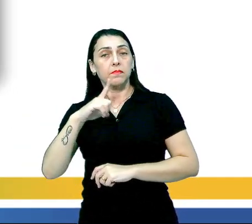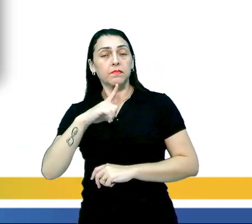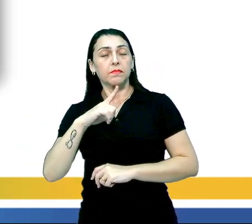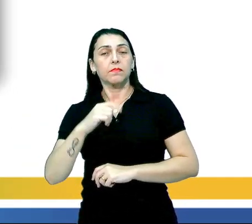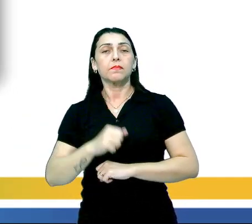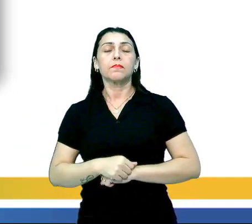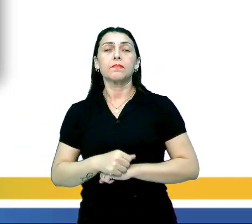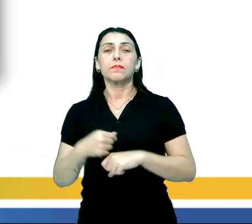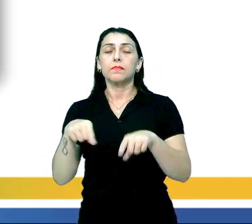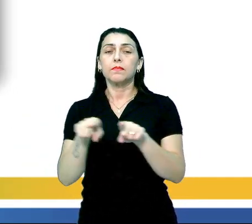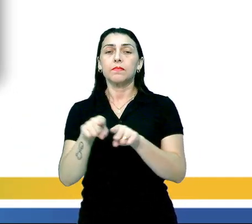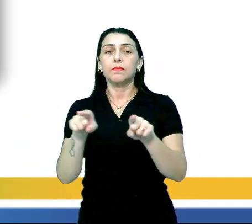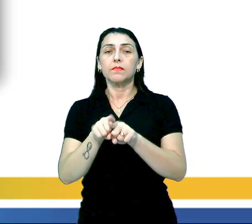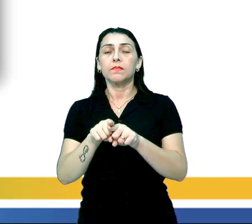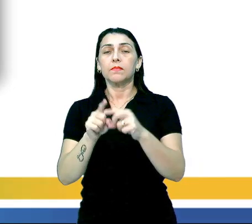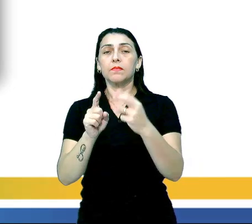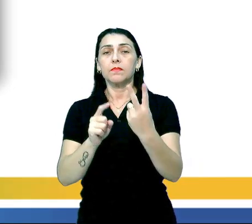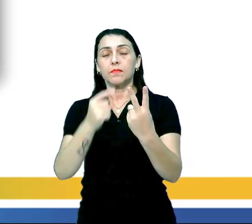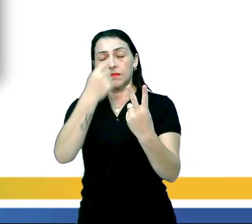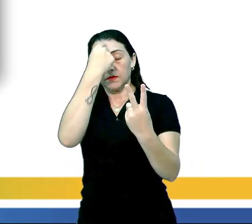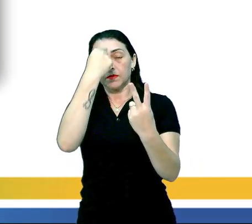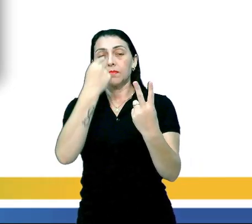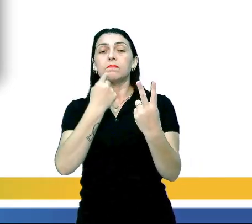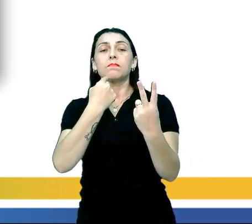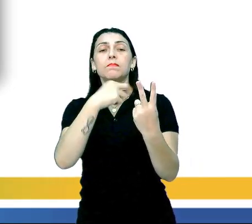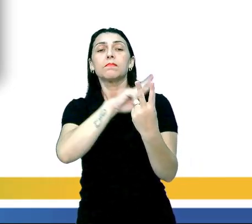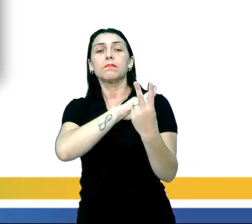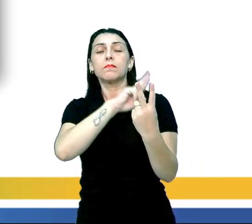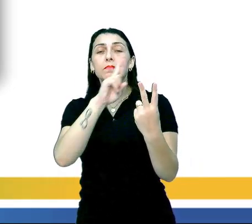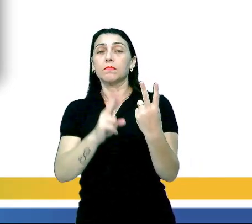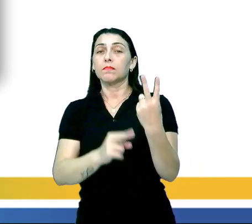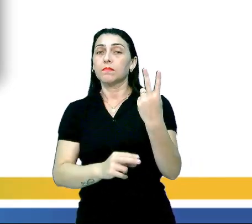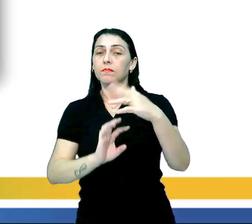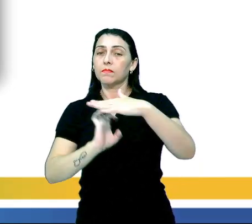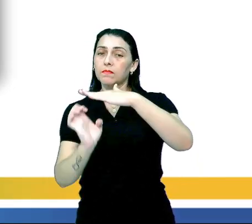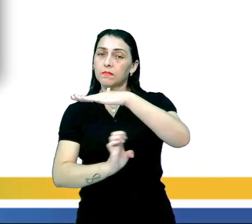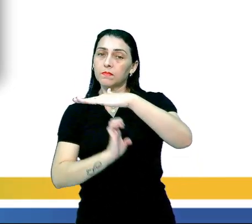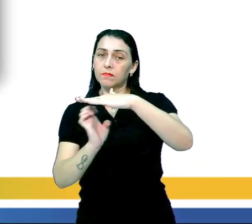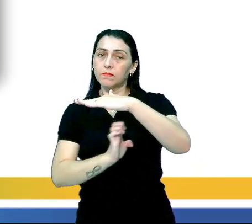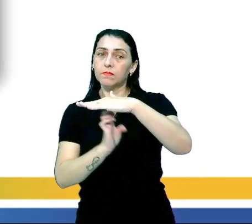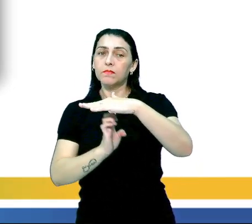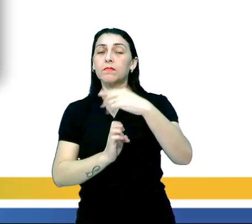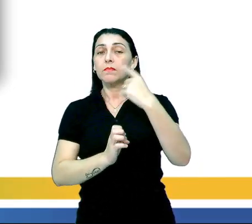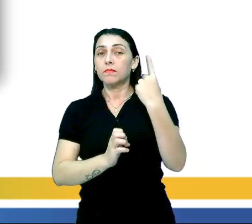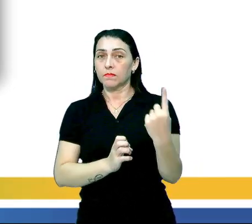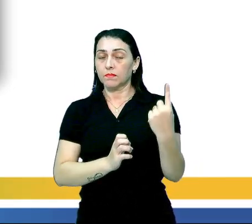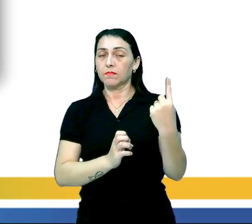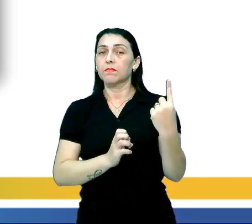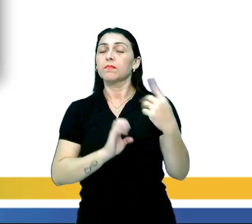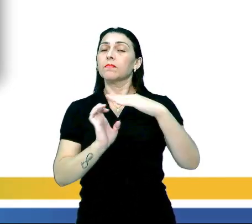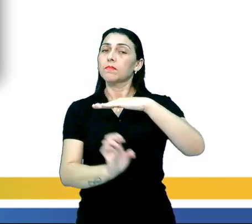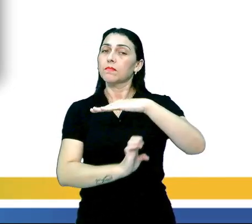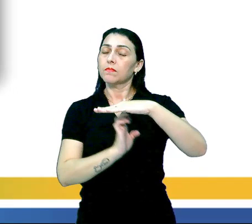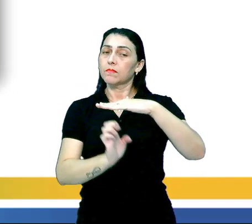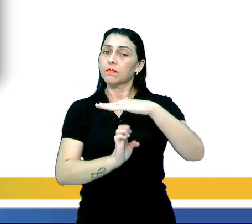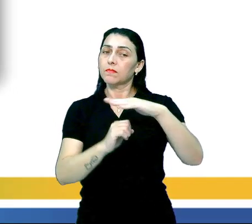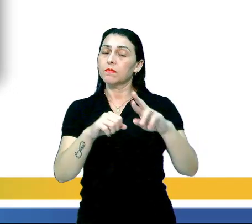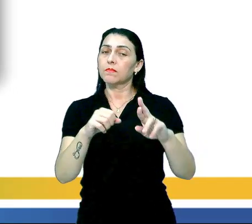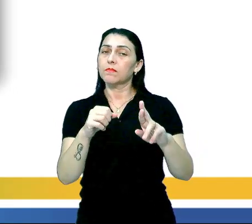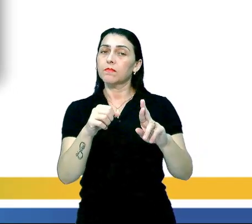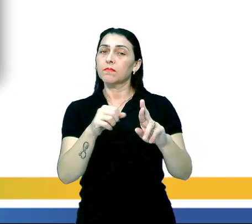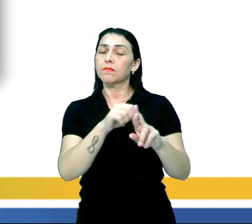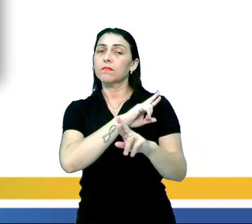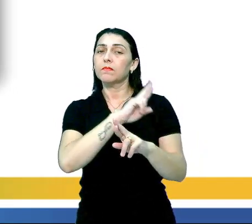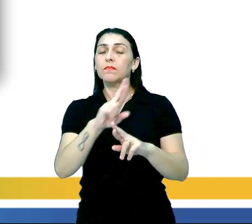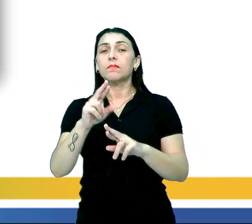né, duas figuras que representam duas empresas. Uma empresa, né, que está representada